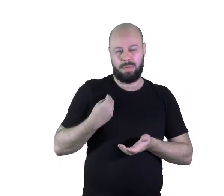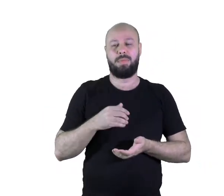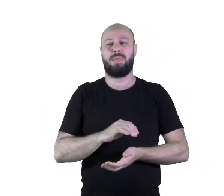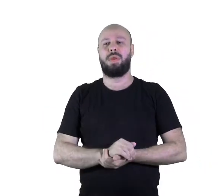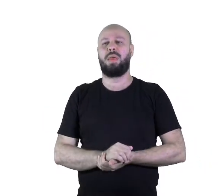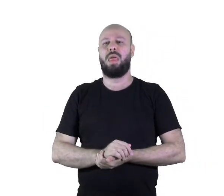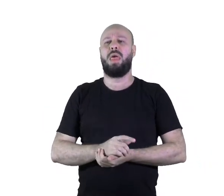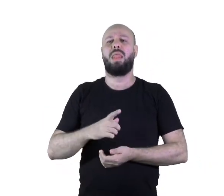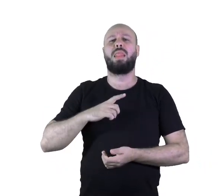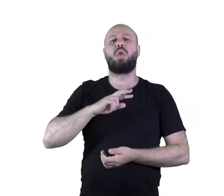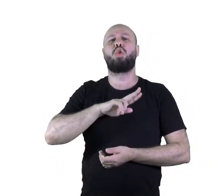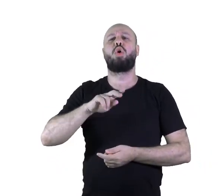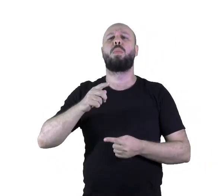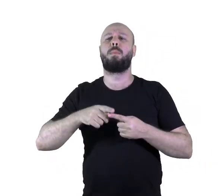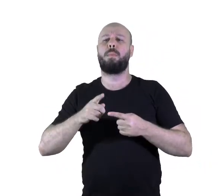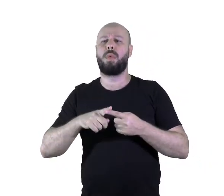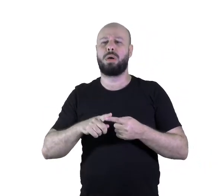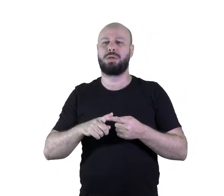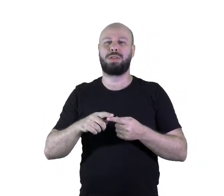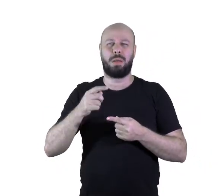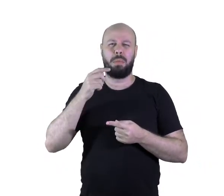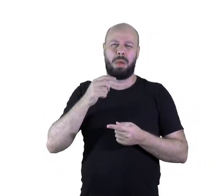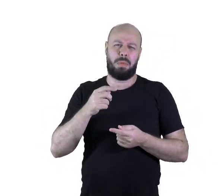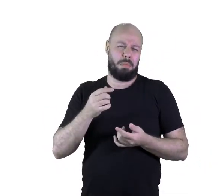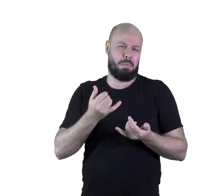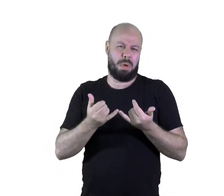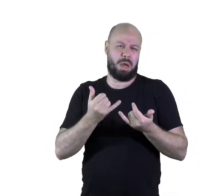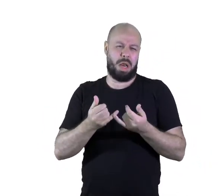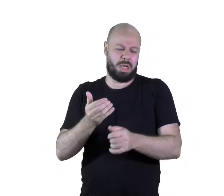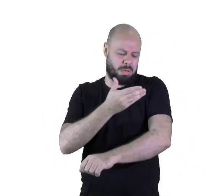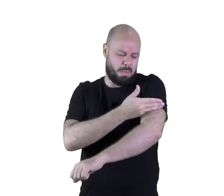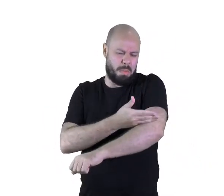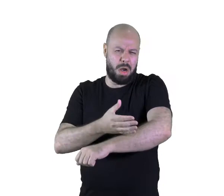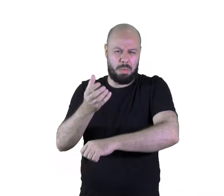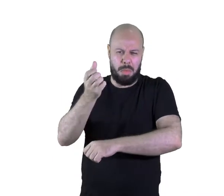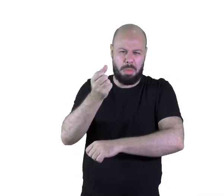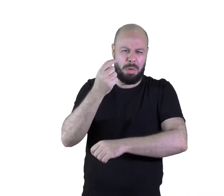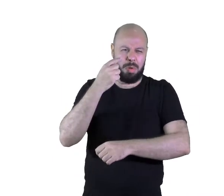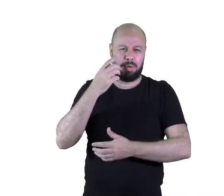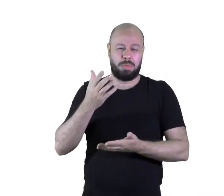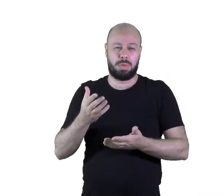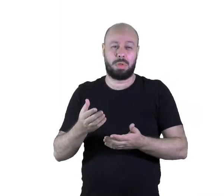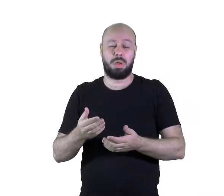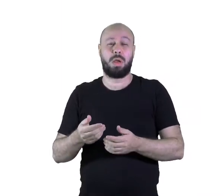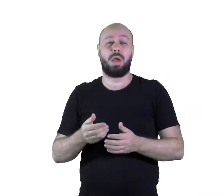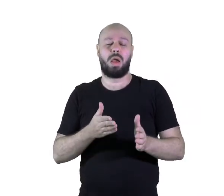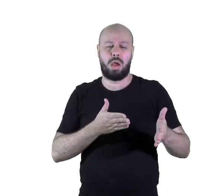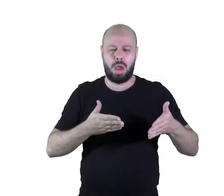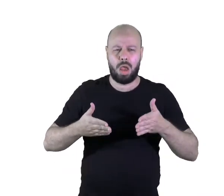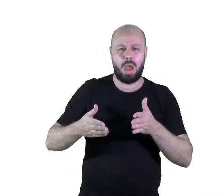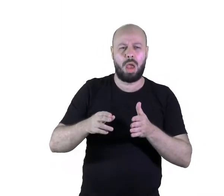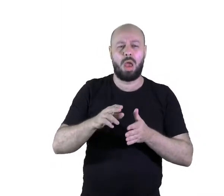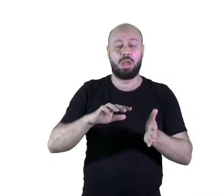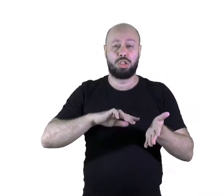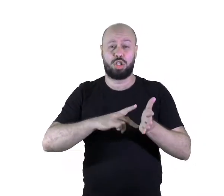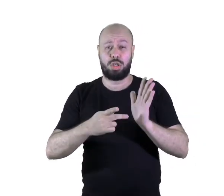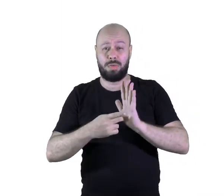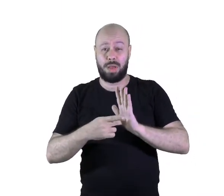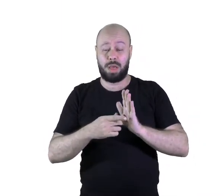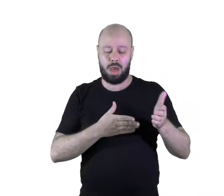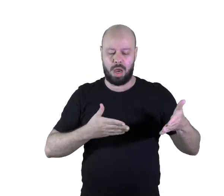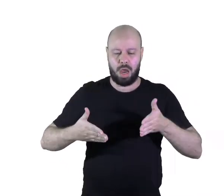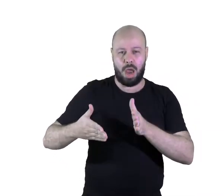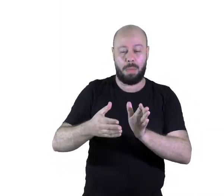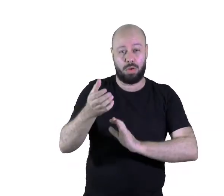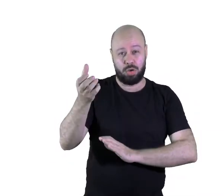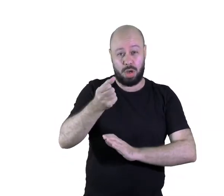ela é meio esbranquiçada, né? Então, Via Láctea significa caminho de leite ou estrada de leite.